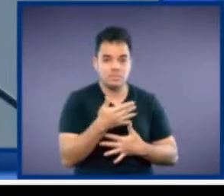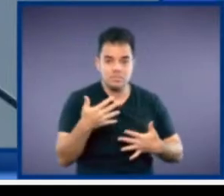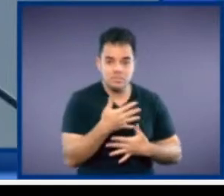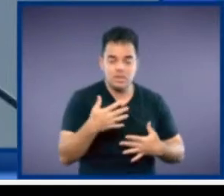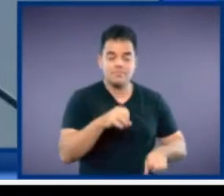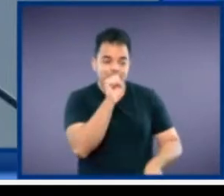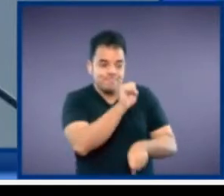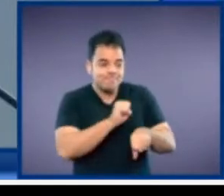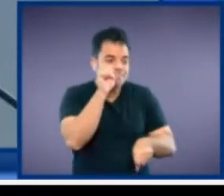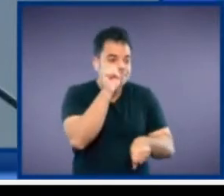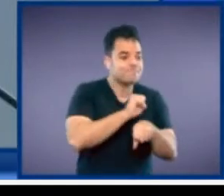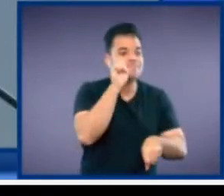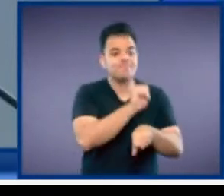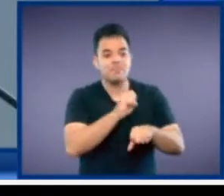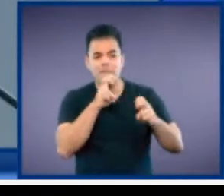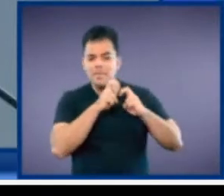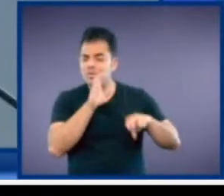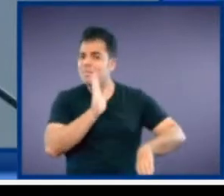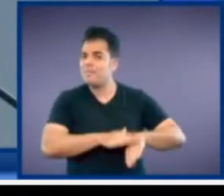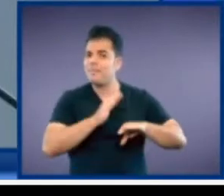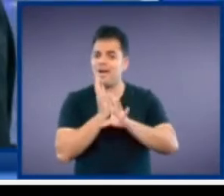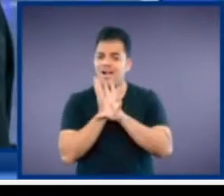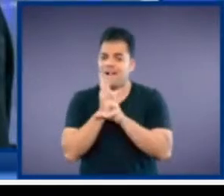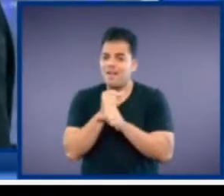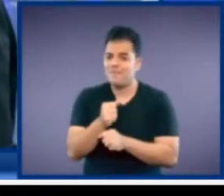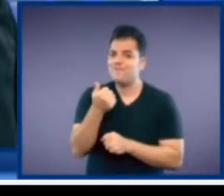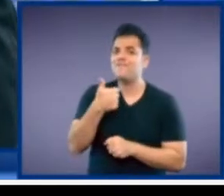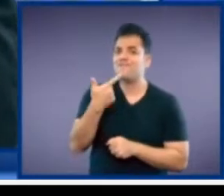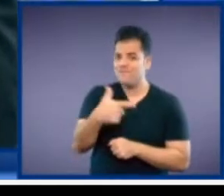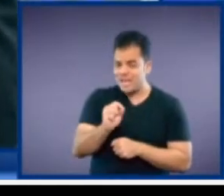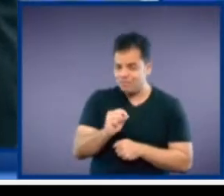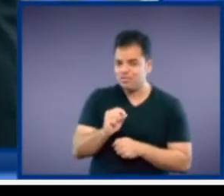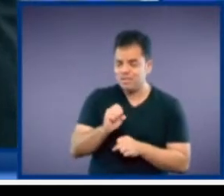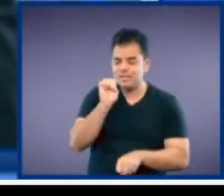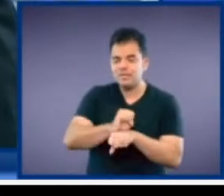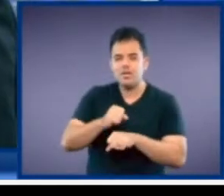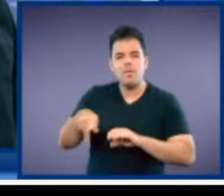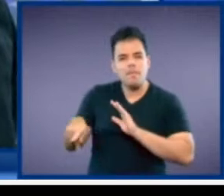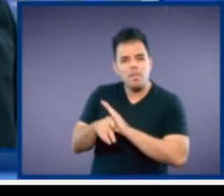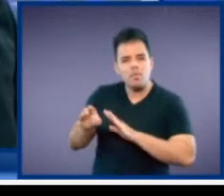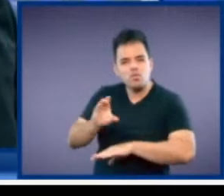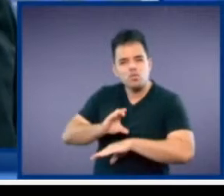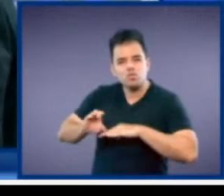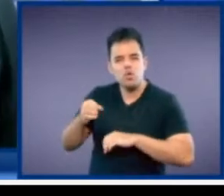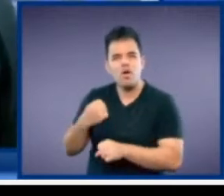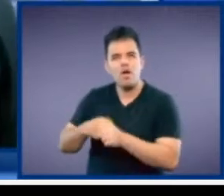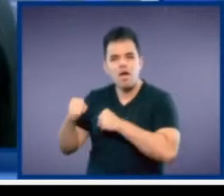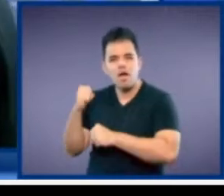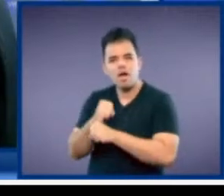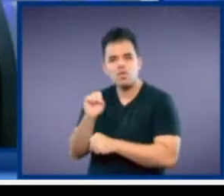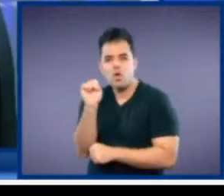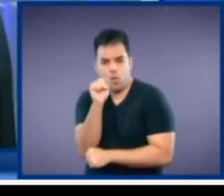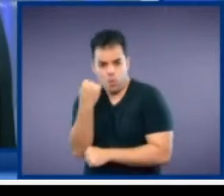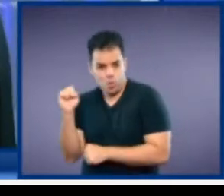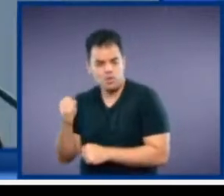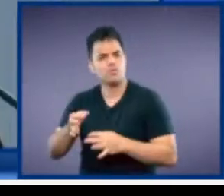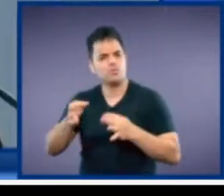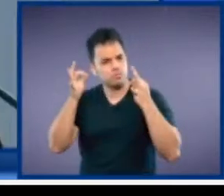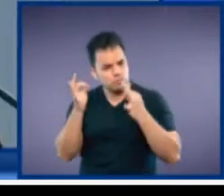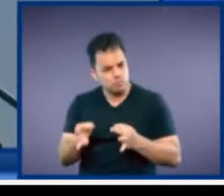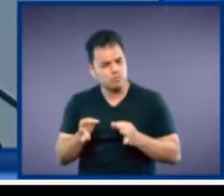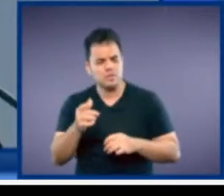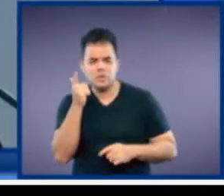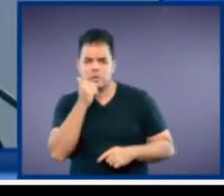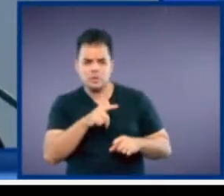metrô há mais de 20 anos. A Constituição de 88 deixou claro que a competência para garantir a oferta e fiscalizar o serviço